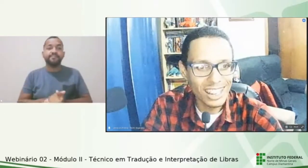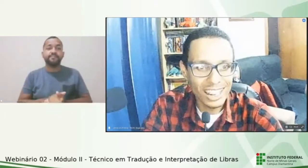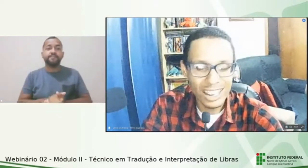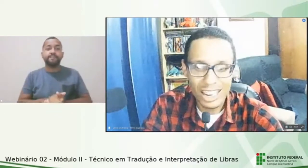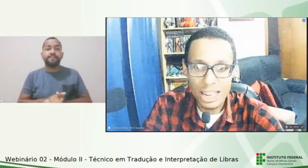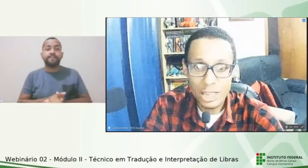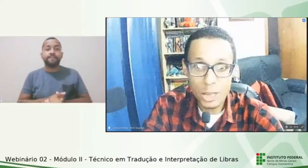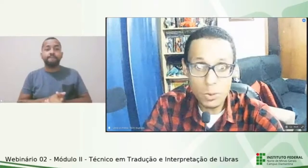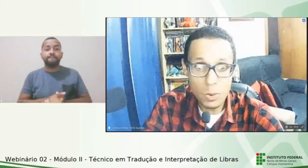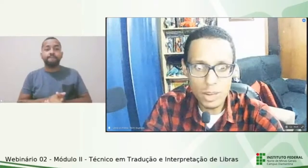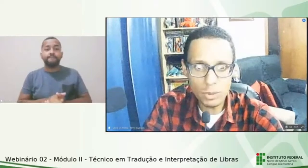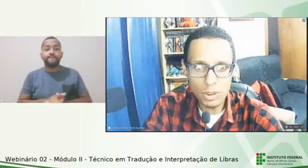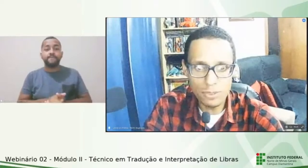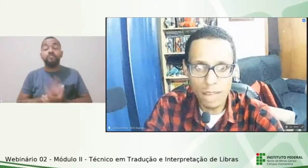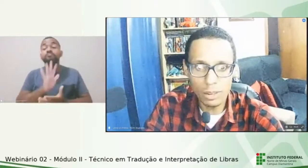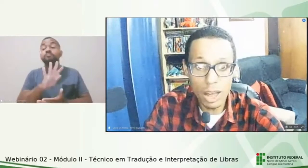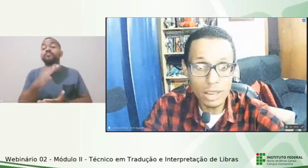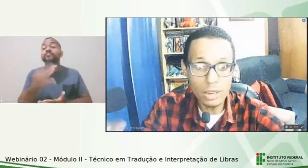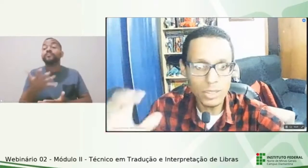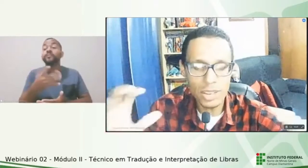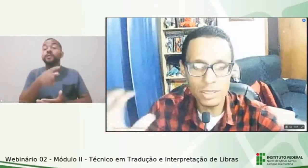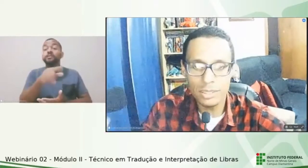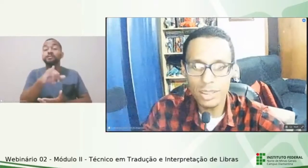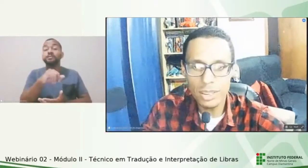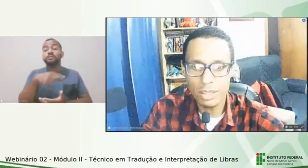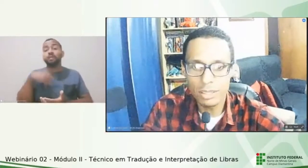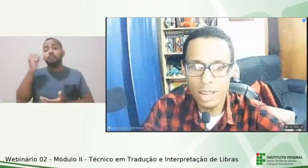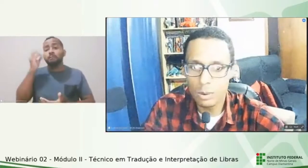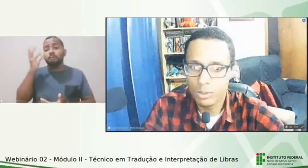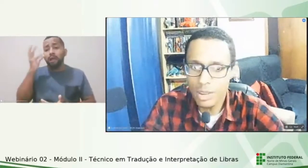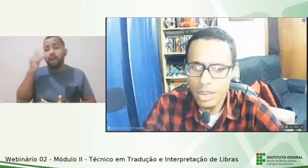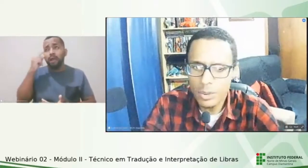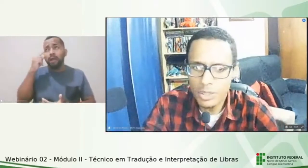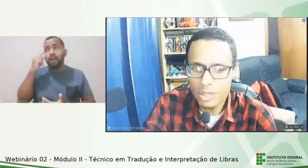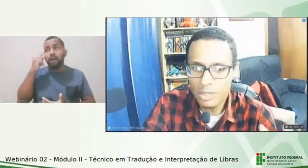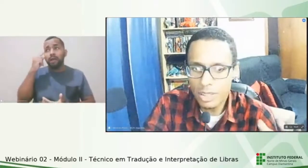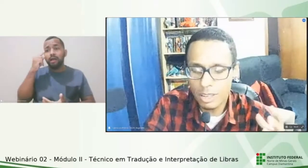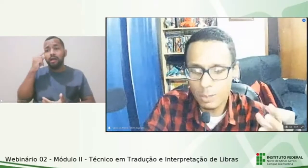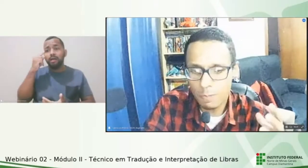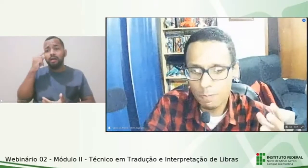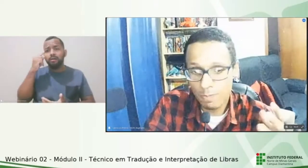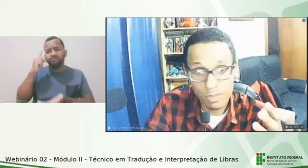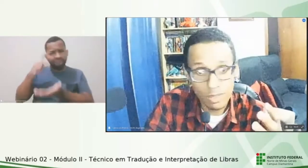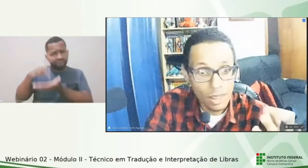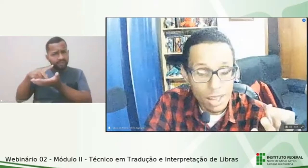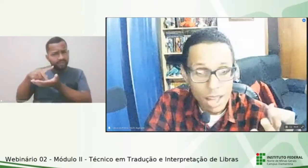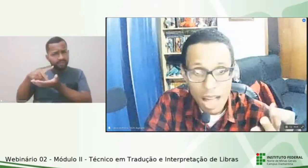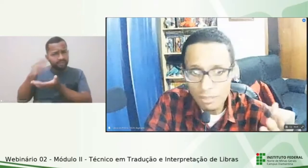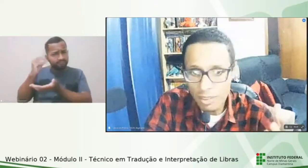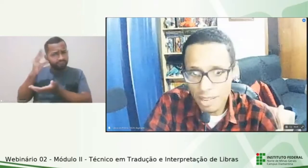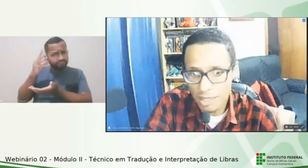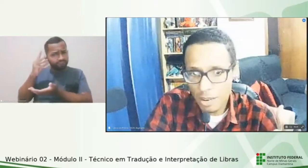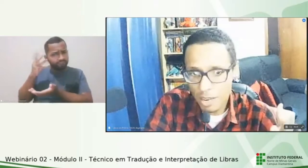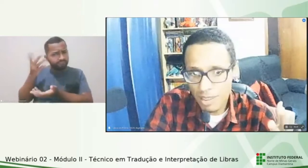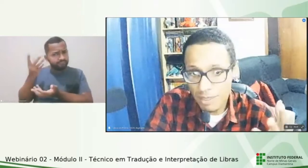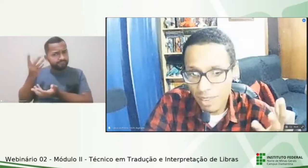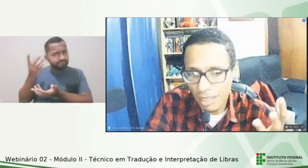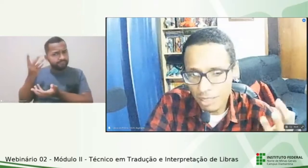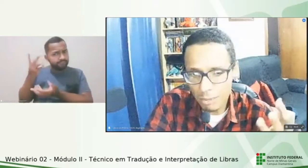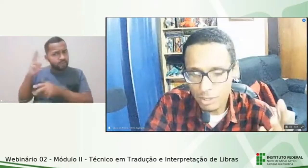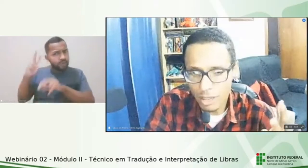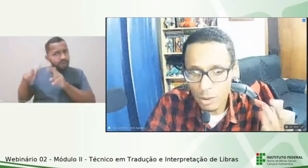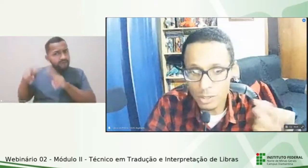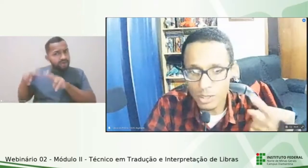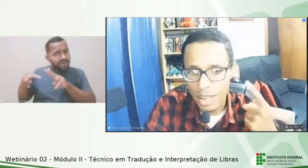professor. Ah, então, quando eu falo, olha, eu esqueci. Não, será que eu esqueci? A avaliação, ela vai ver